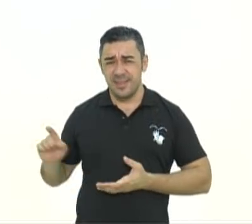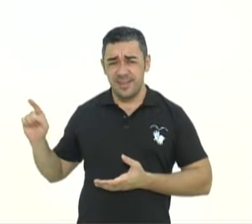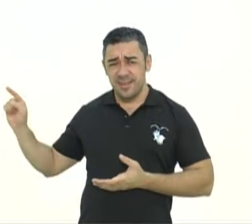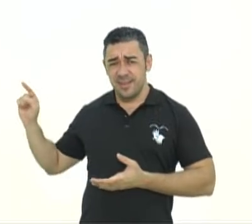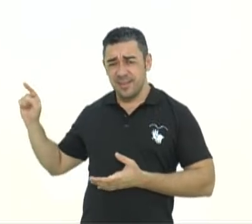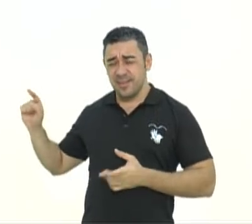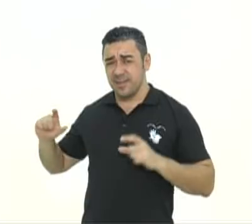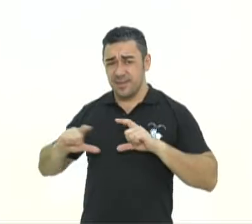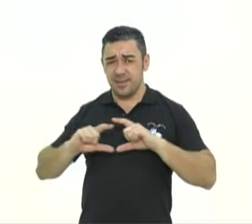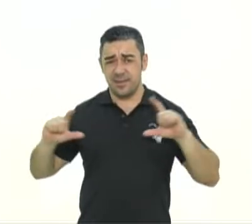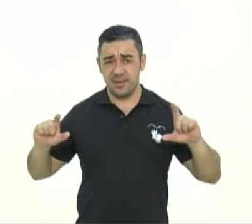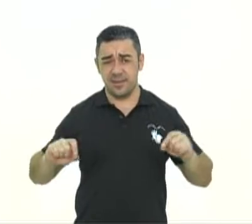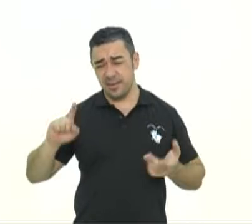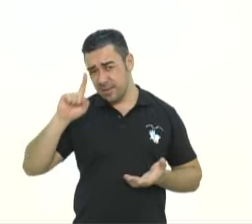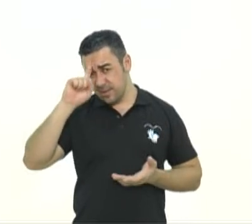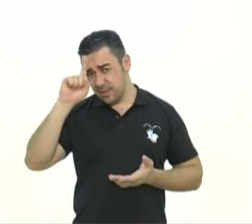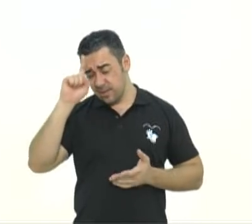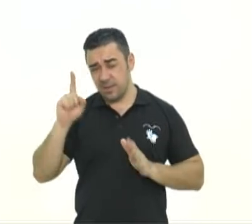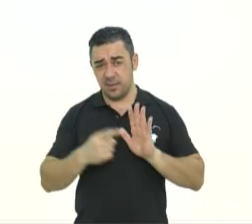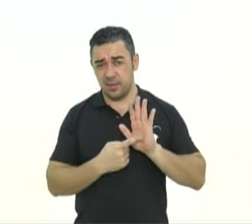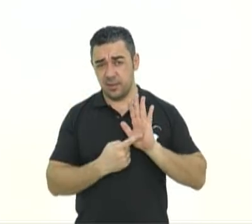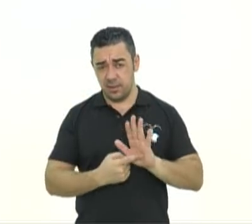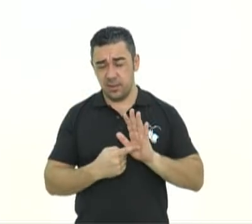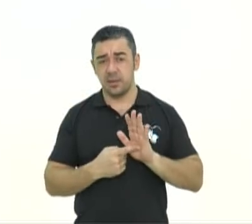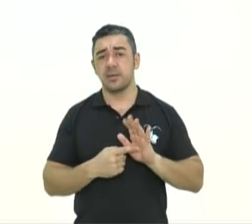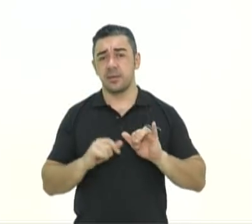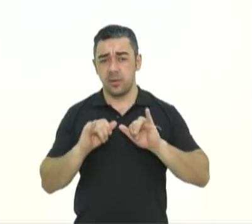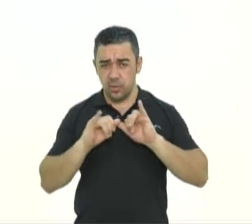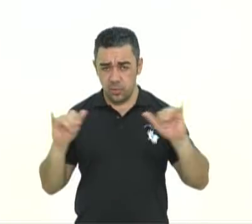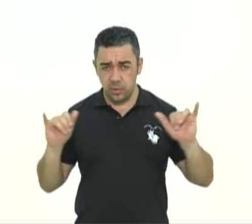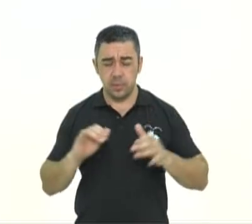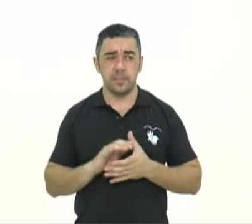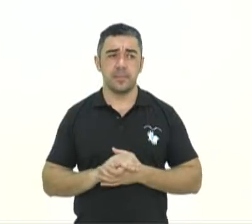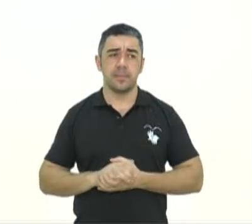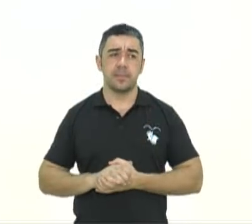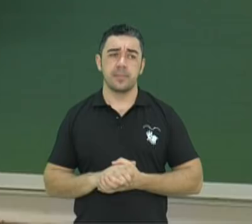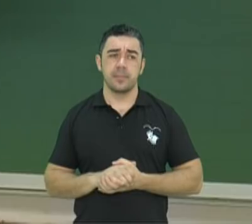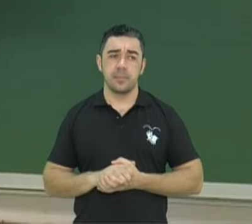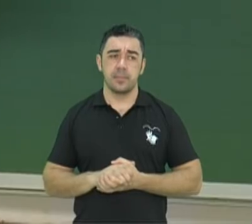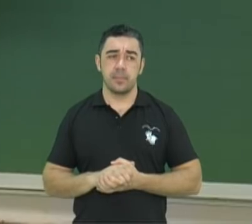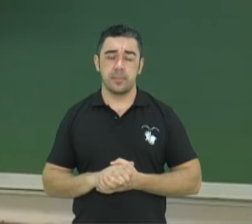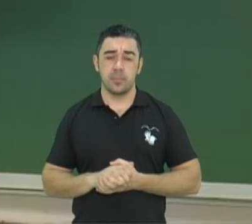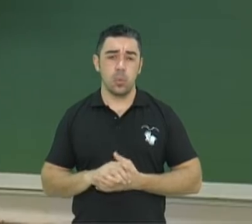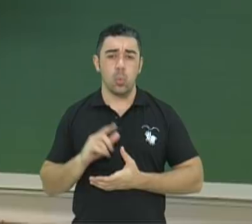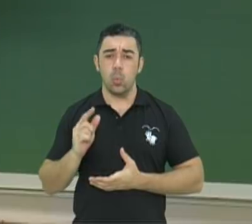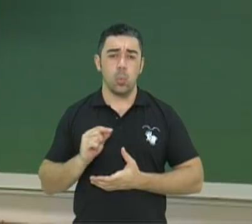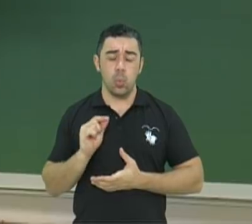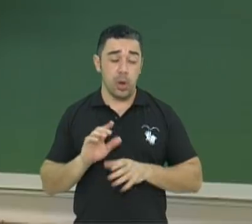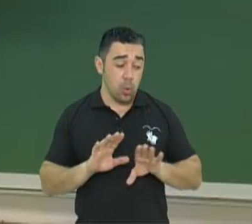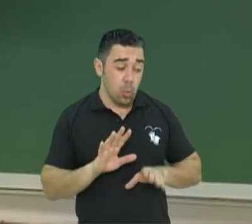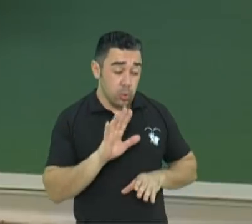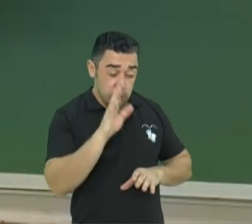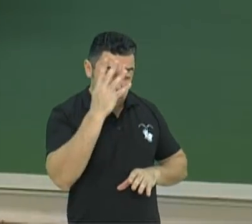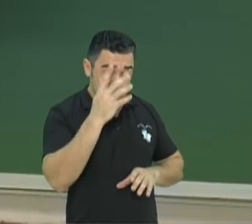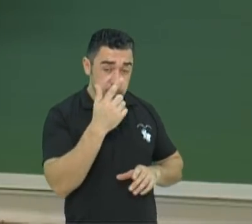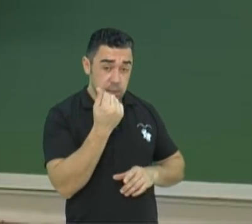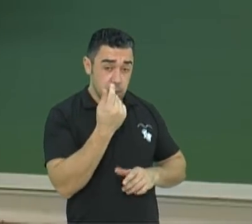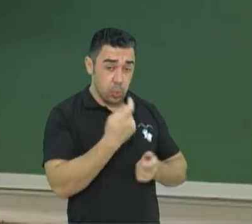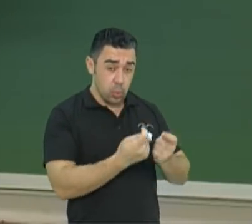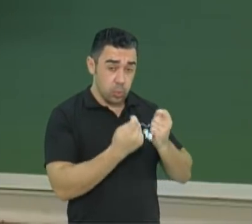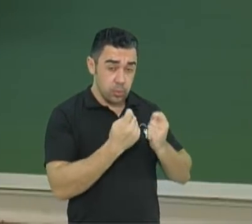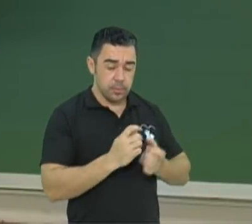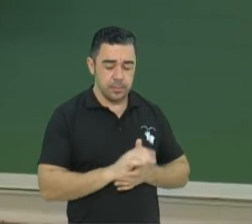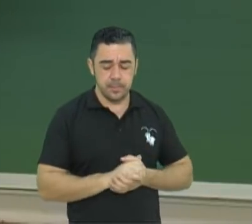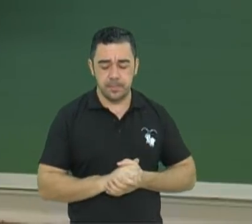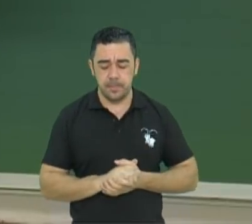se relaciona com a ideia apresentada na notícia, certo? Tem aqui, ó, impacto econômico. A